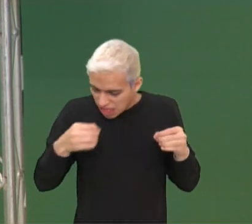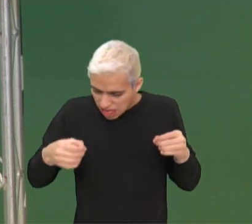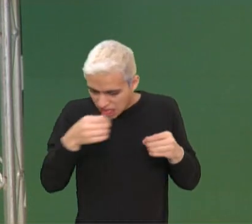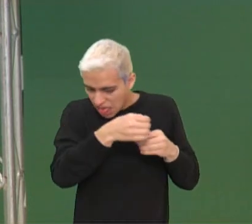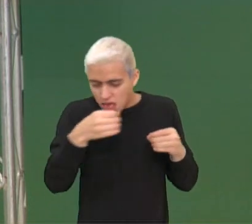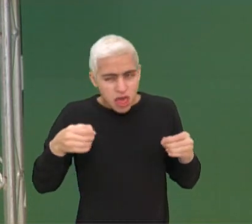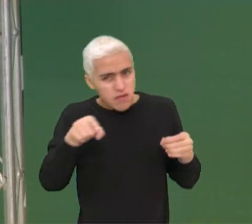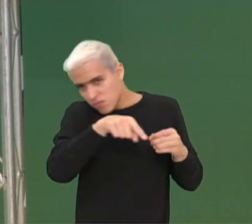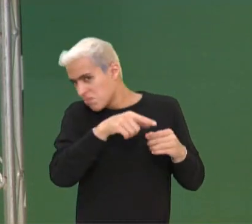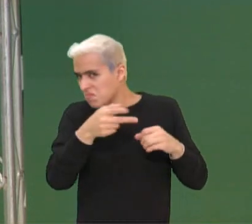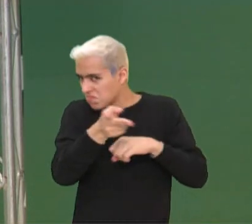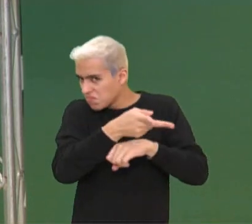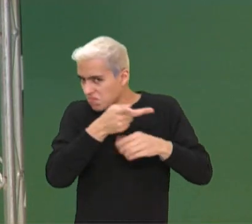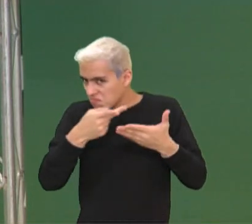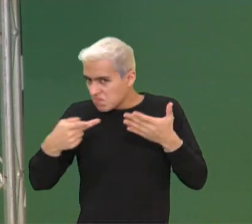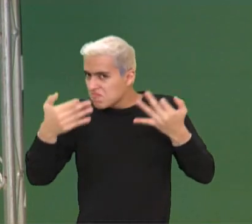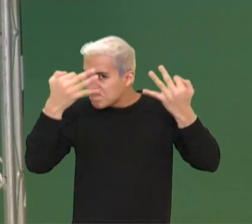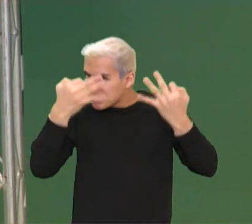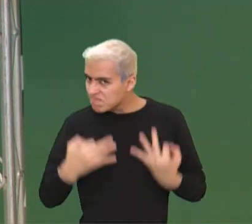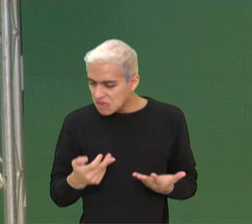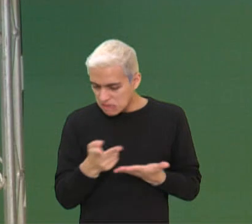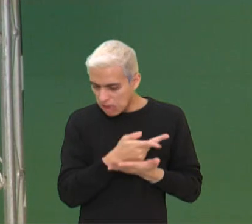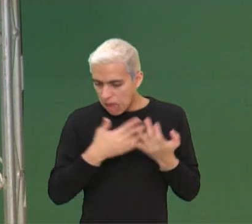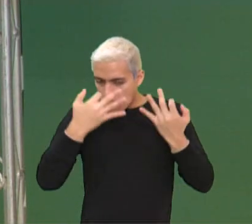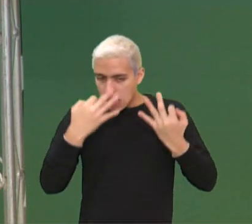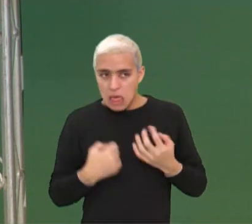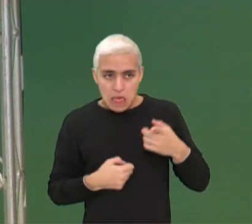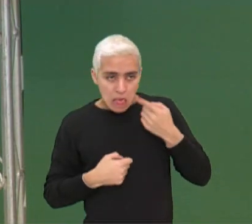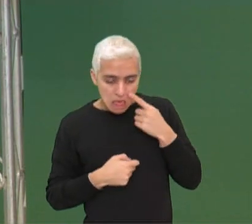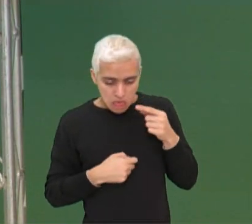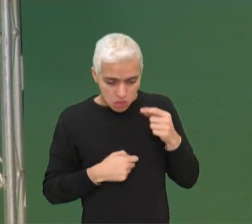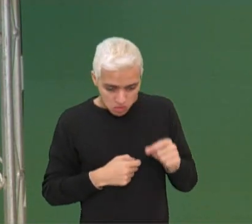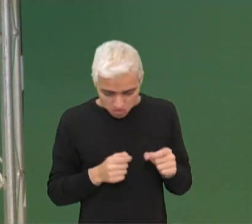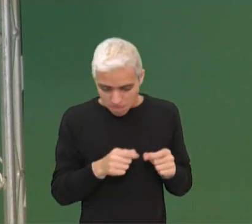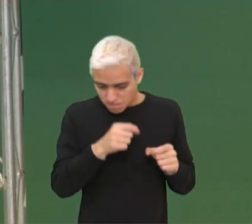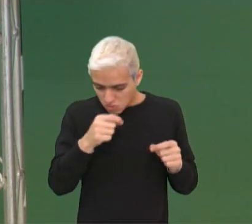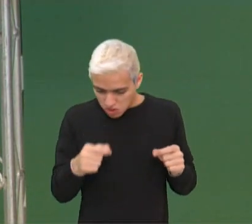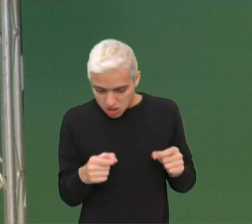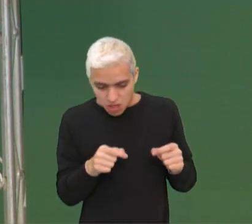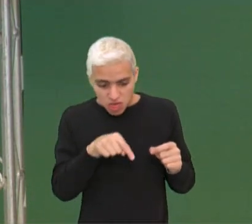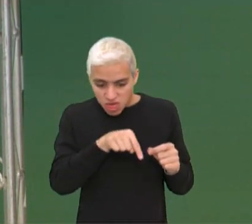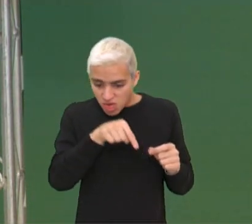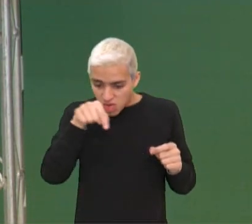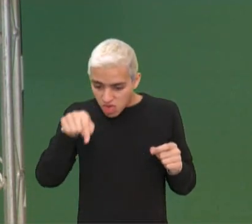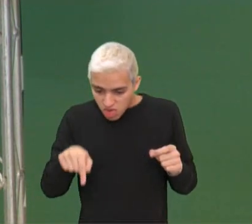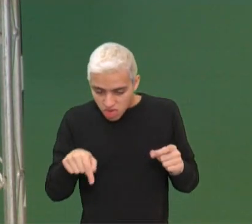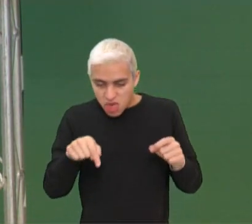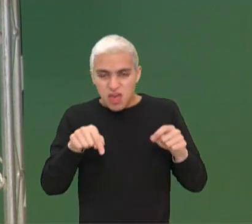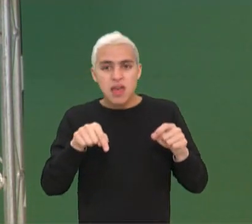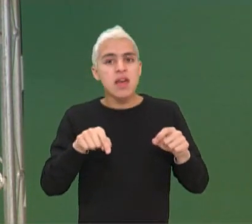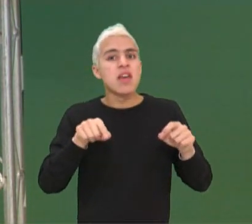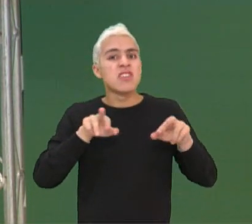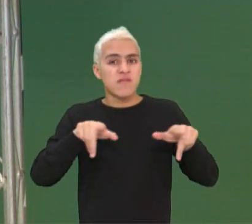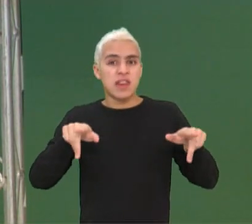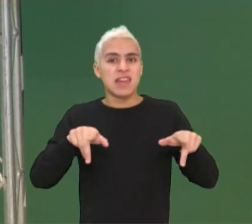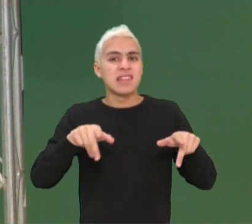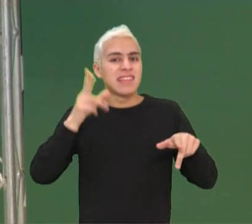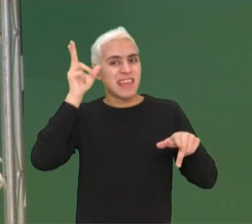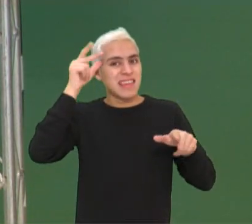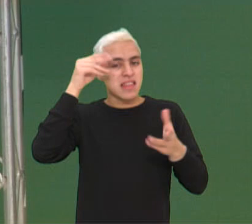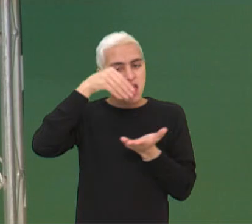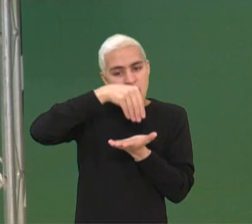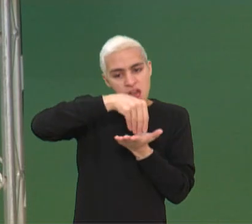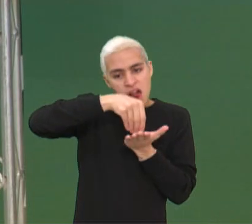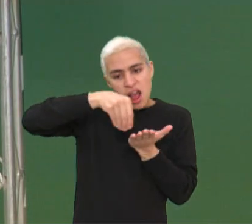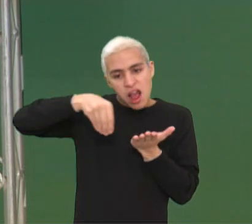Capricha no desenho. Presta atenção lá. Ó. É uma casinha, pula. Tem uma casinha, pula. Uma casinha, pula. É diferente do xadrez, que fica tudo do